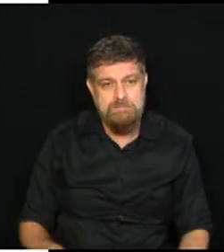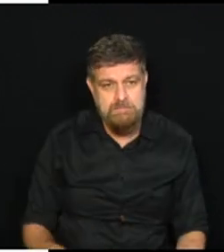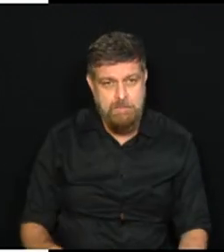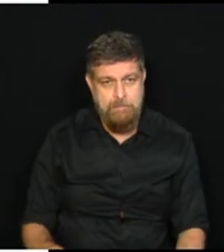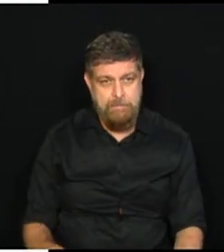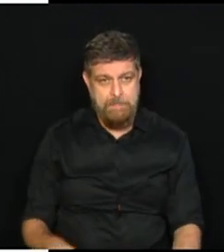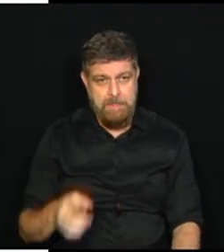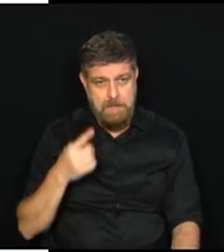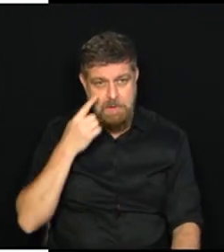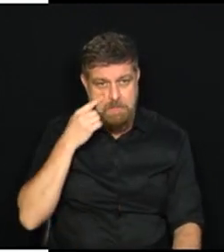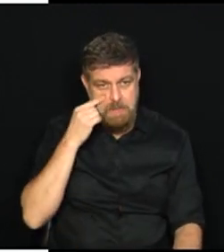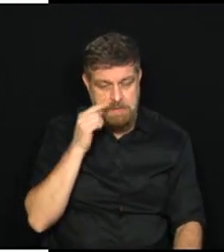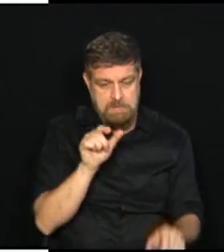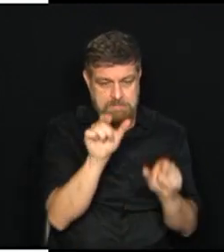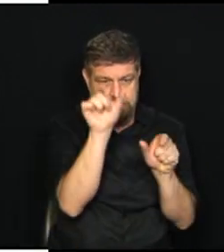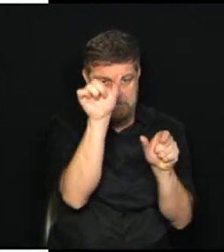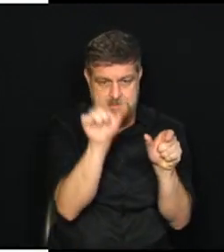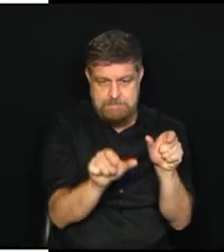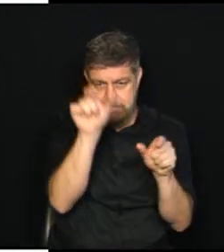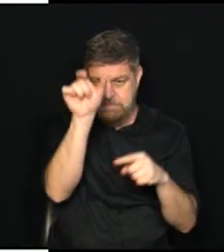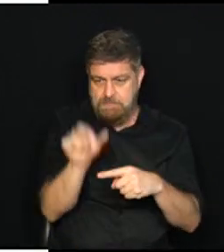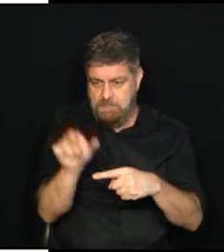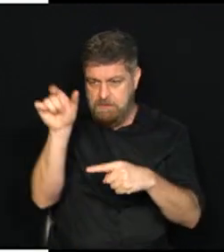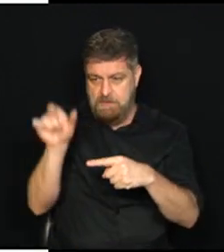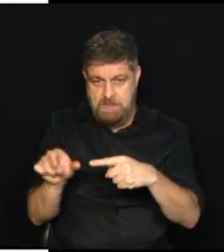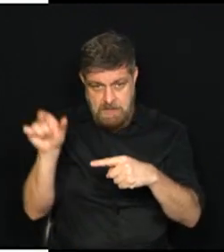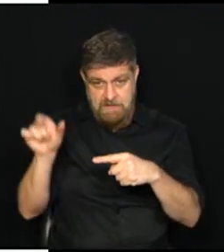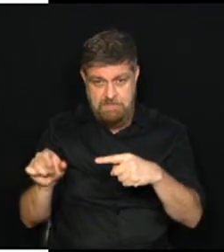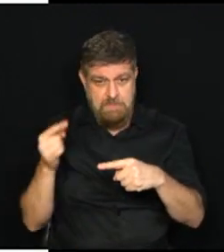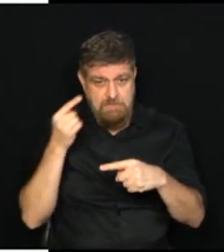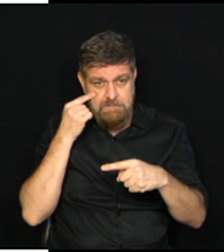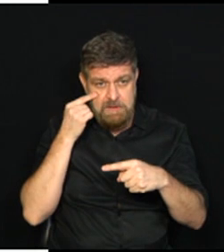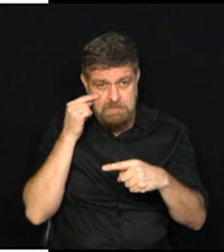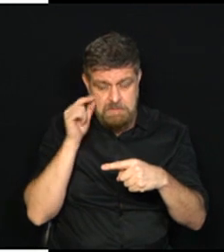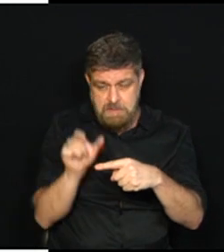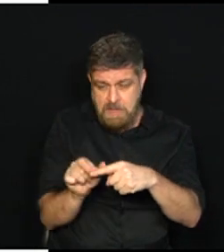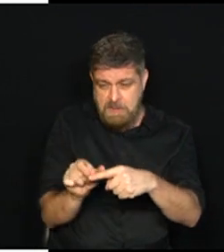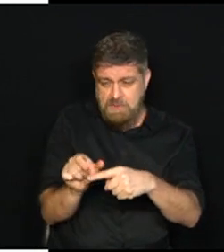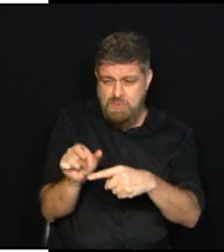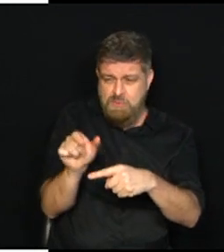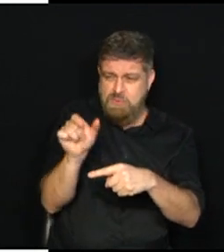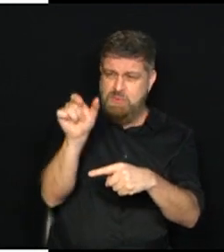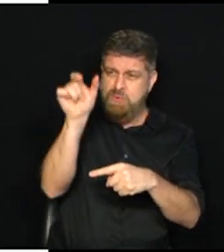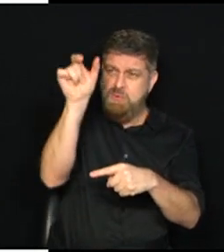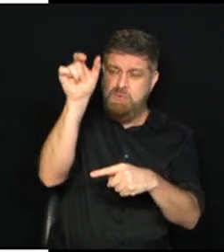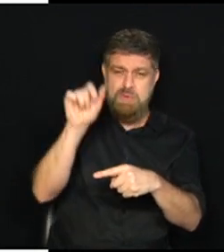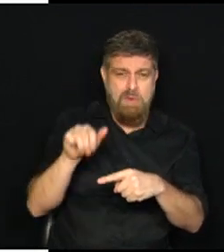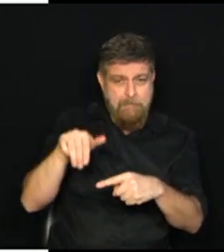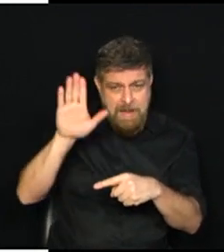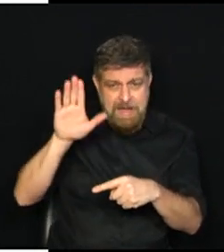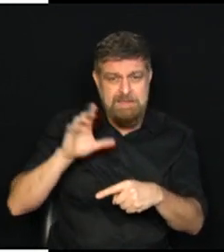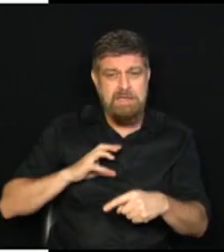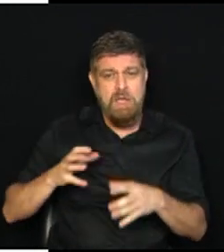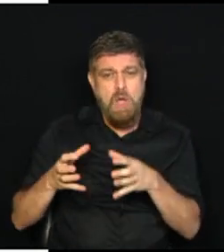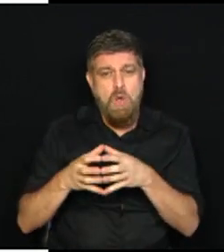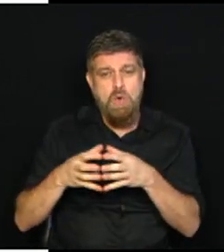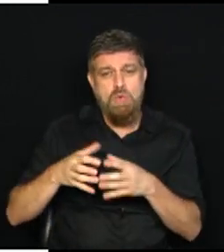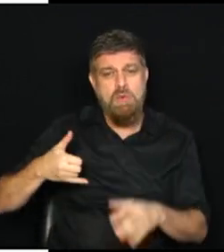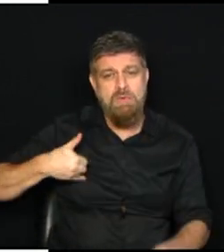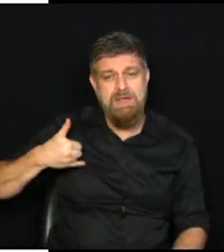Então, olhando, né, a distribuição, a maior parte, a gente tem o maior grupo populacional de